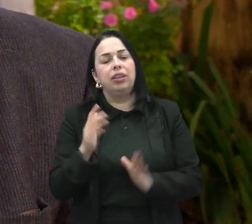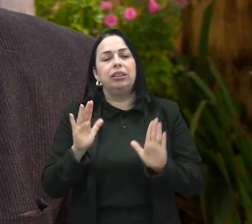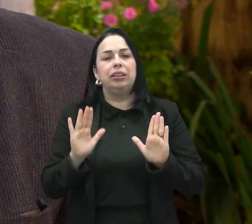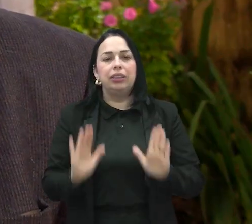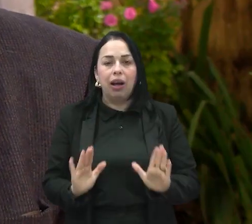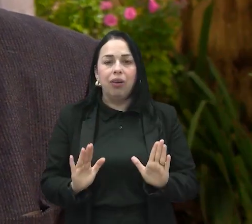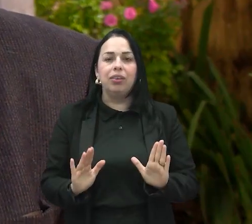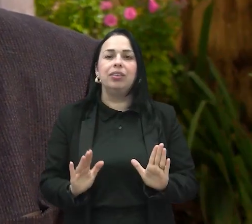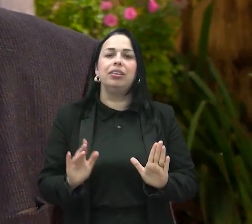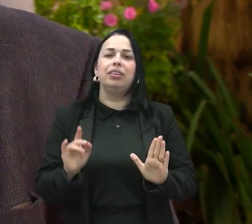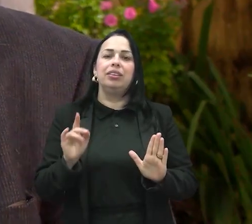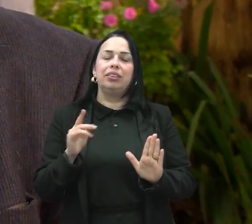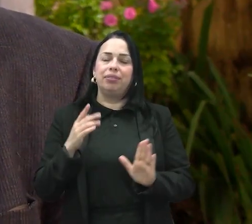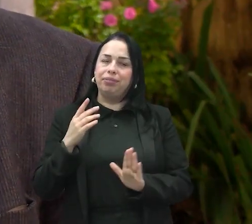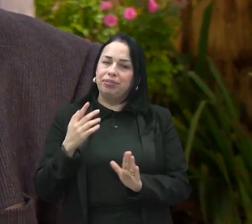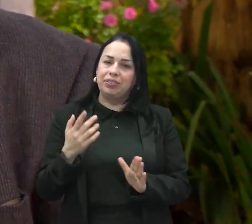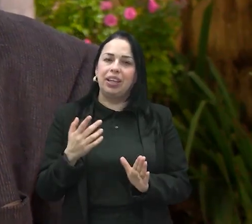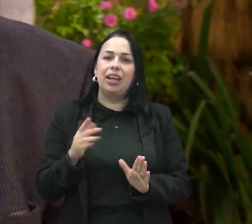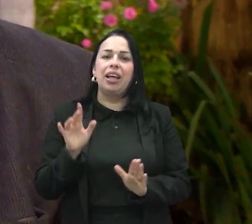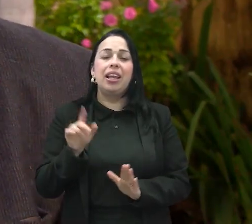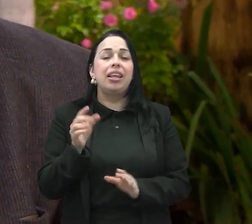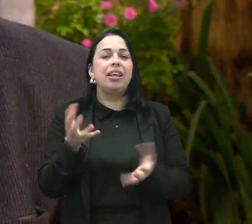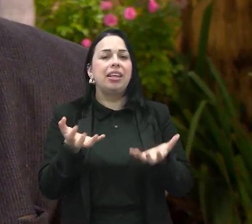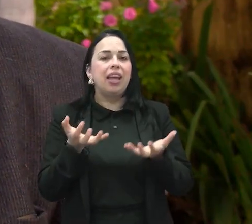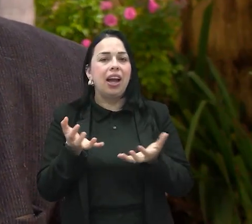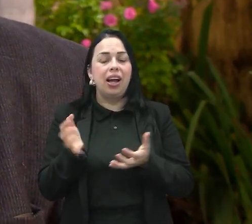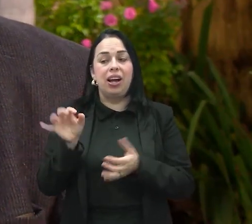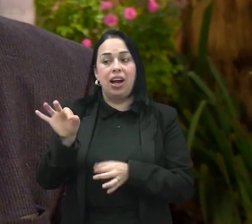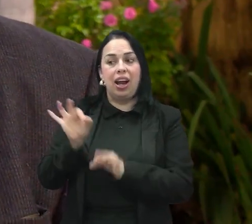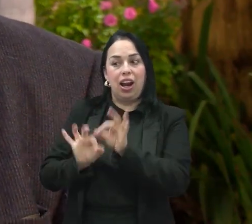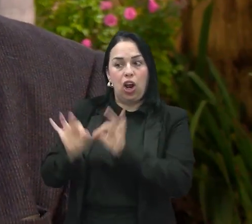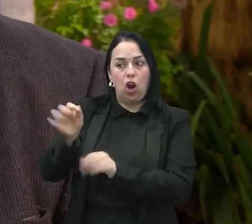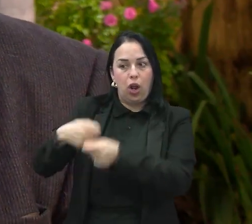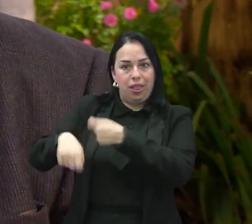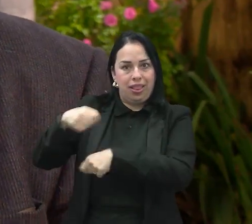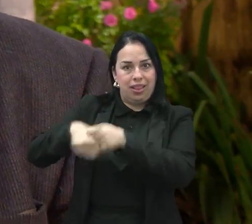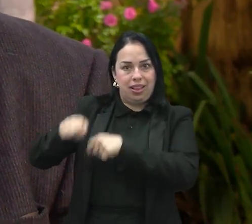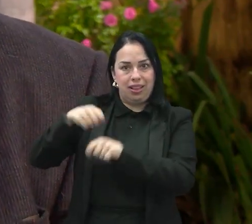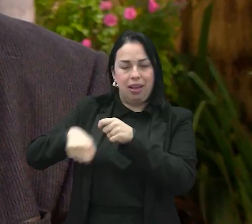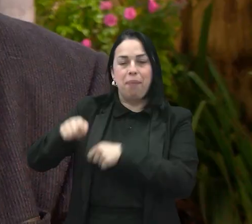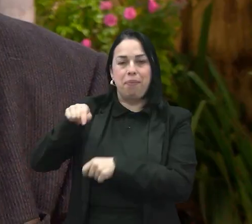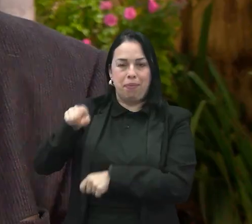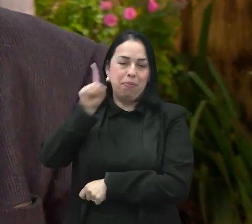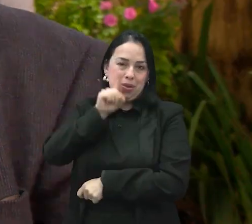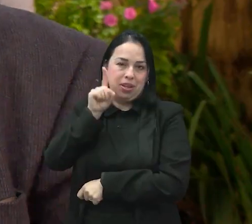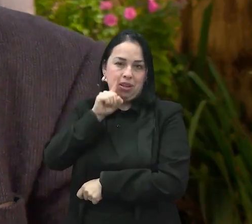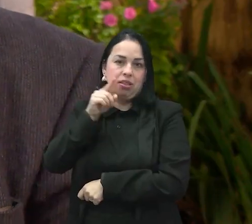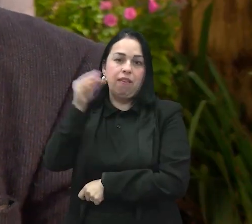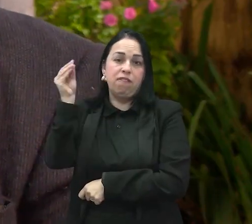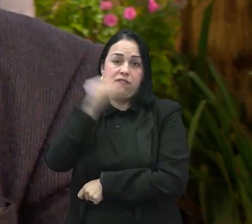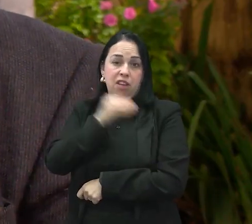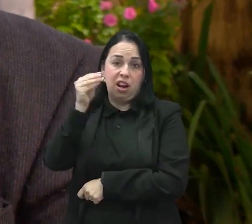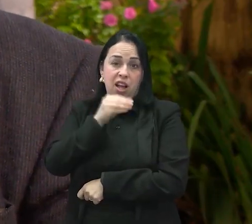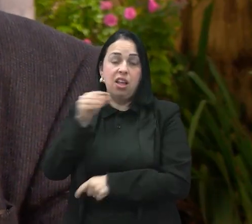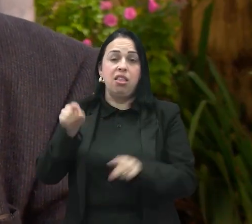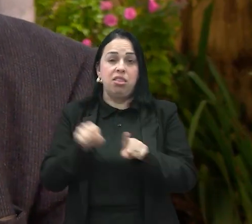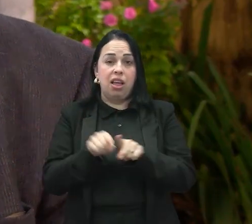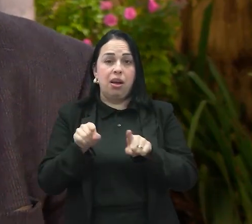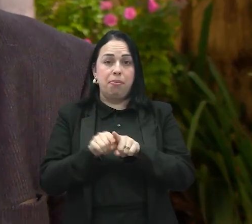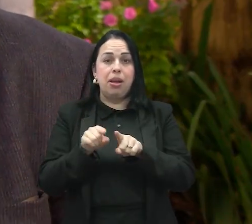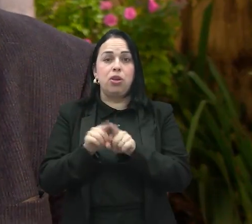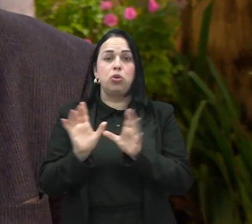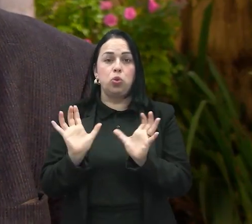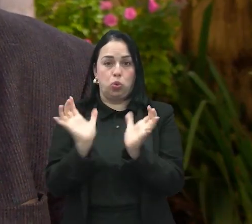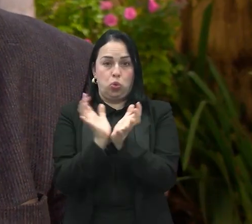gente verifica que tem mais uma função de reorganização da economia americana, que tem estado enfraquecida, e também com o avanço do BRICS,